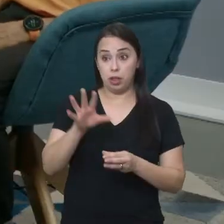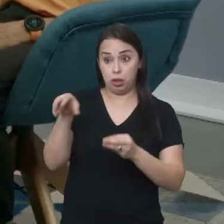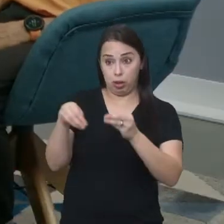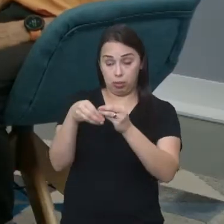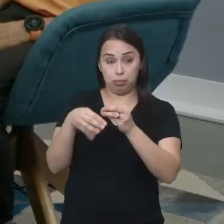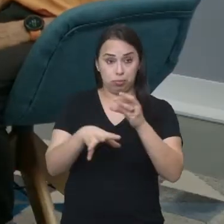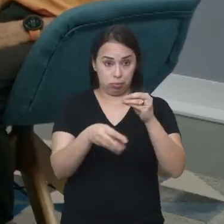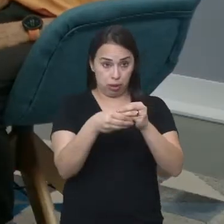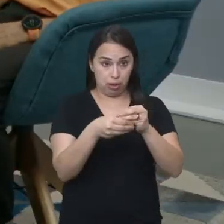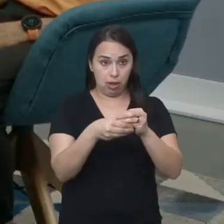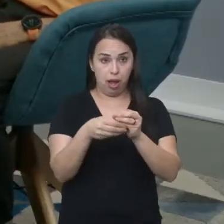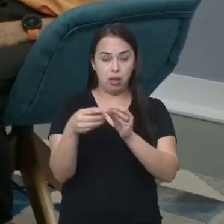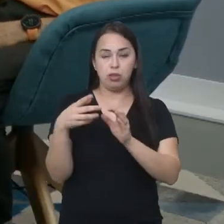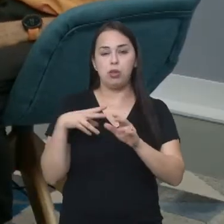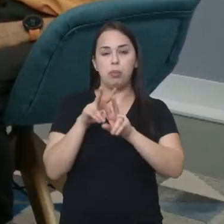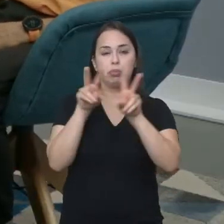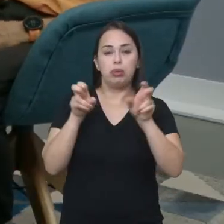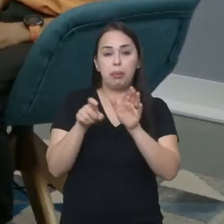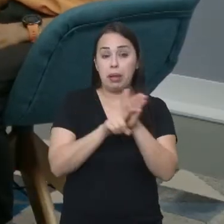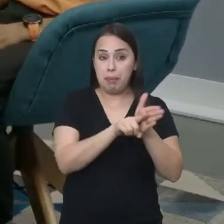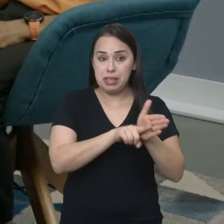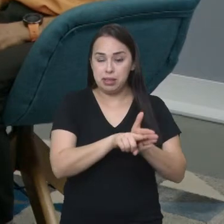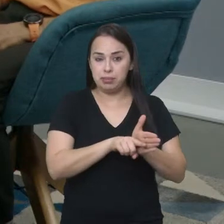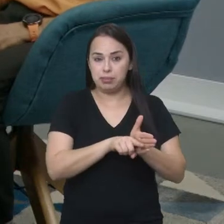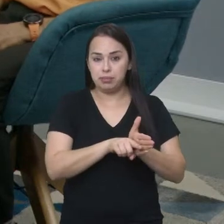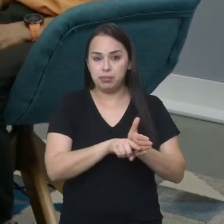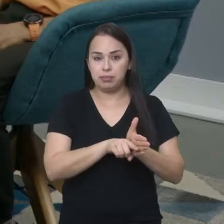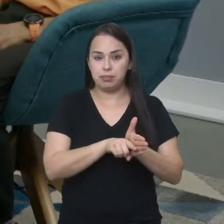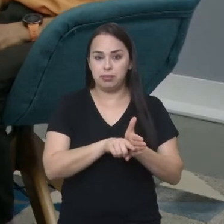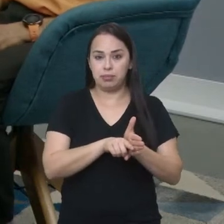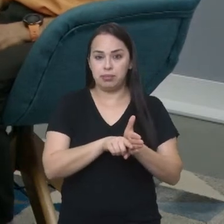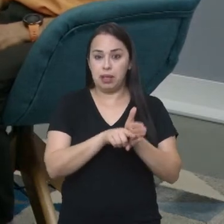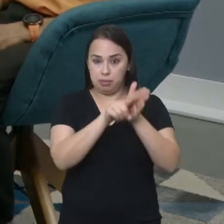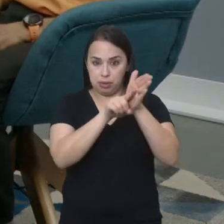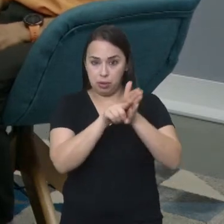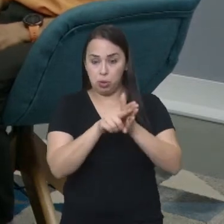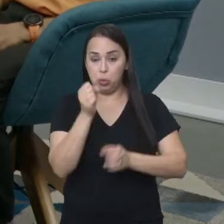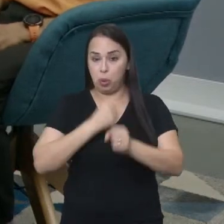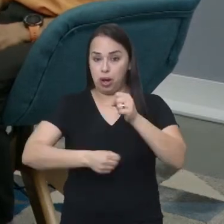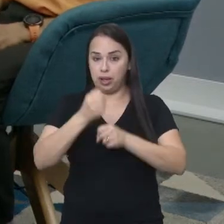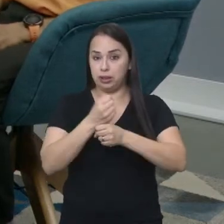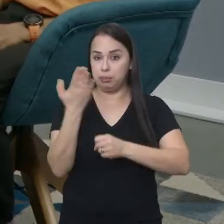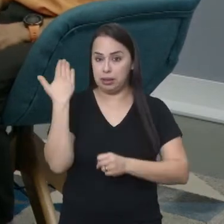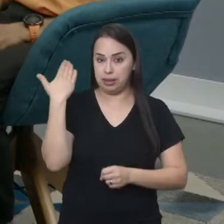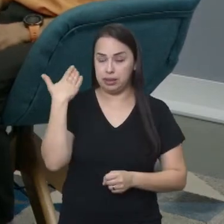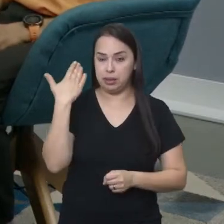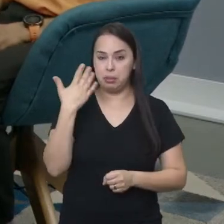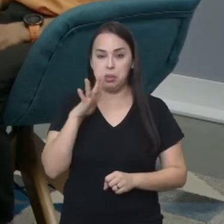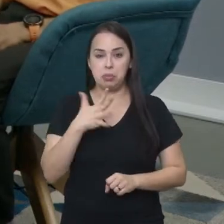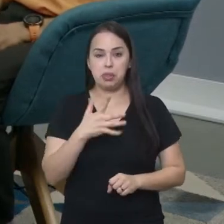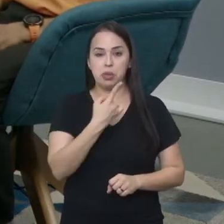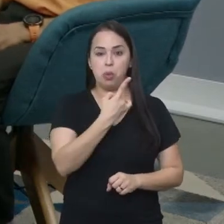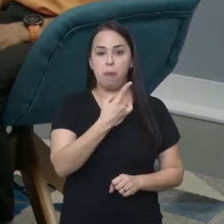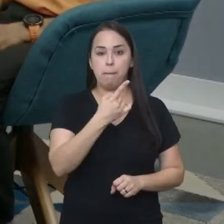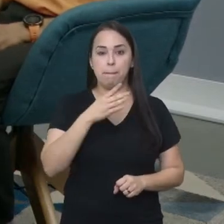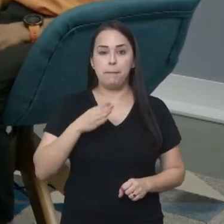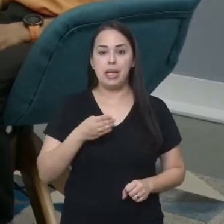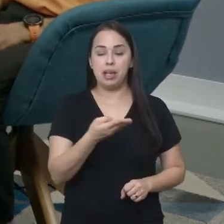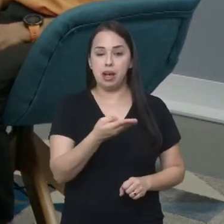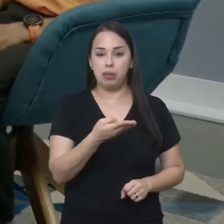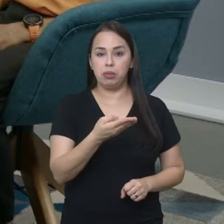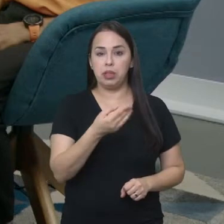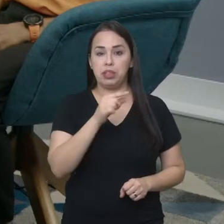vocês, a mesma pesquisa de 2021 apontou que ao menos 1.300.000 jovens